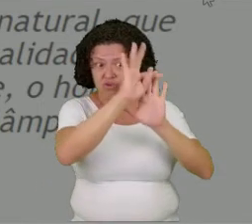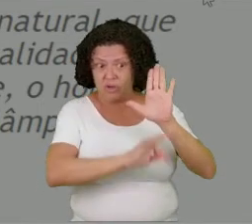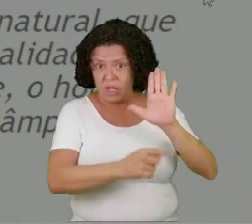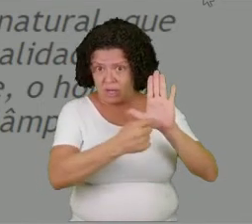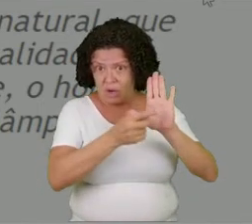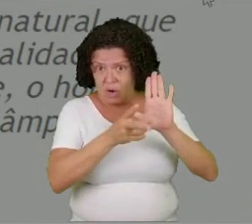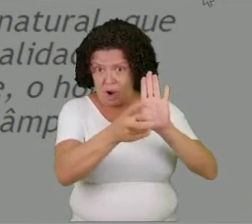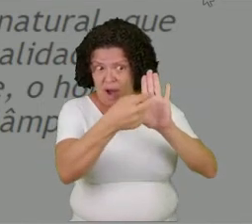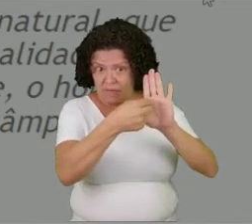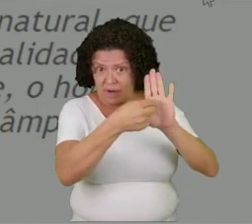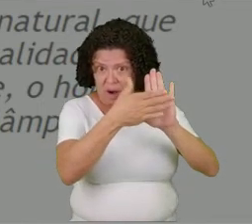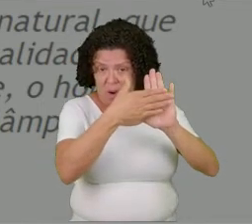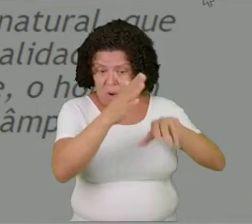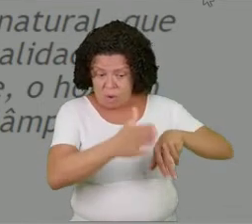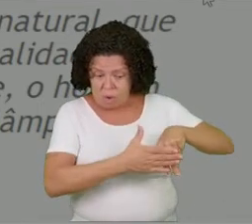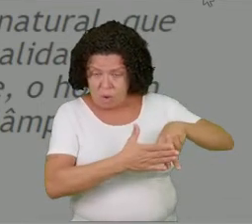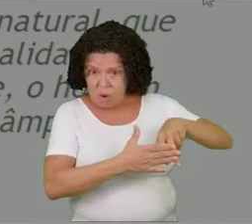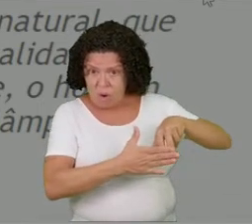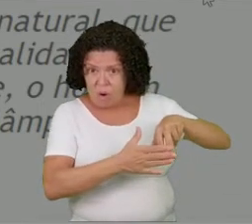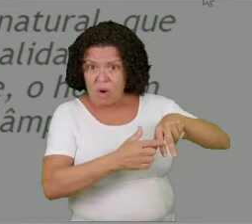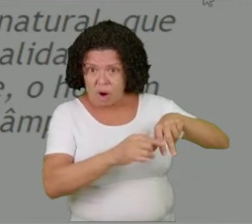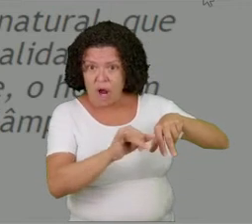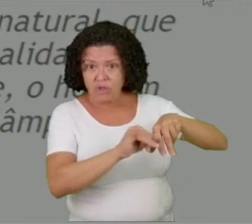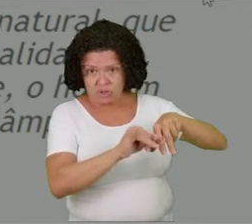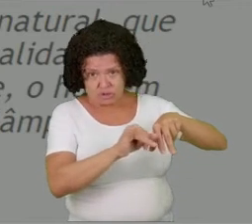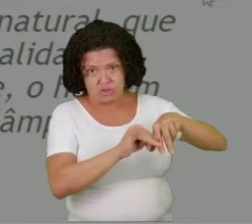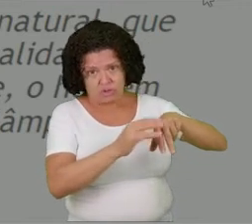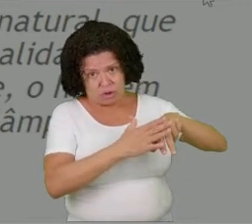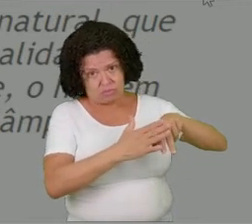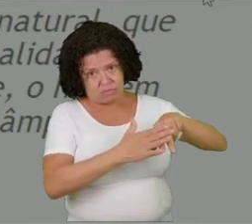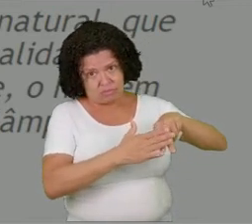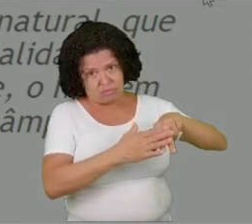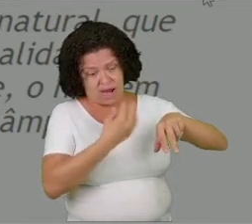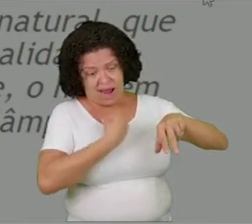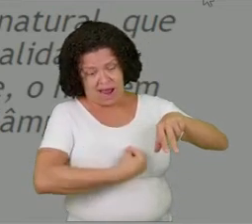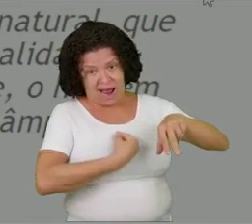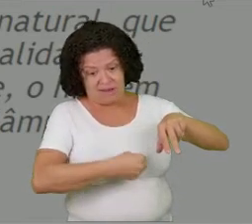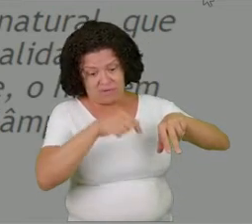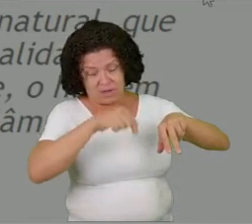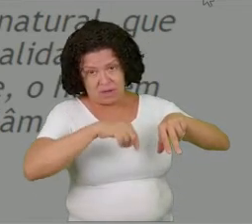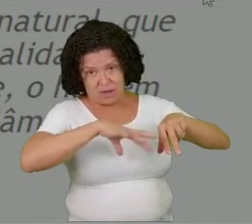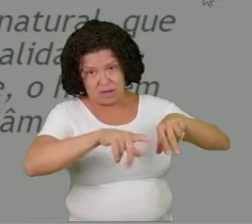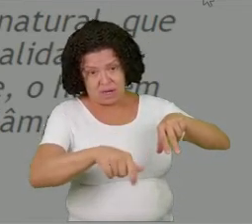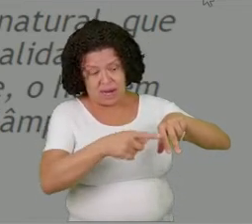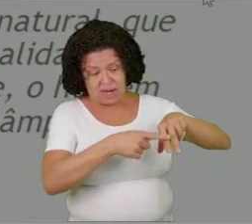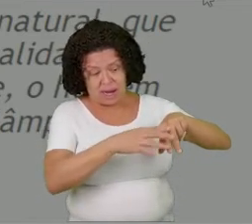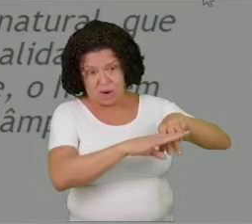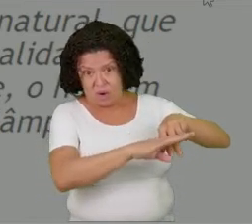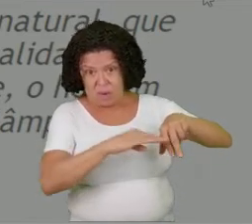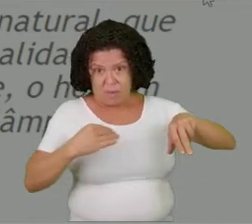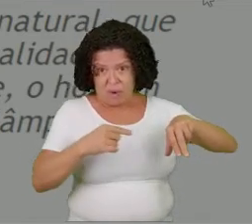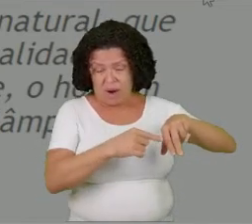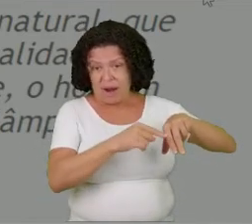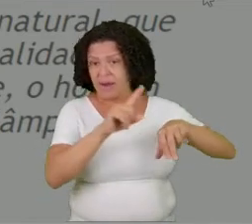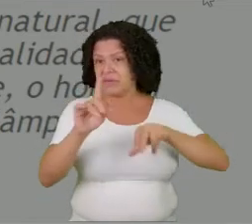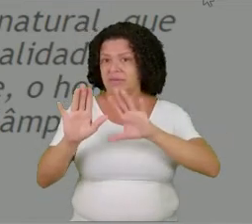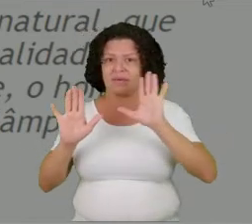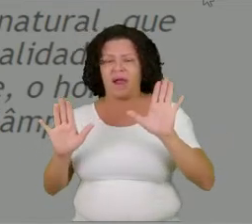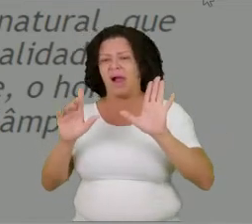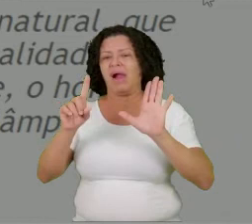O corpo frequentemente sofre mais durante a vida que no momento da